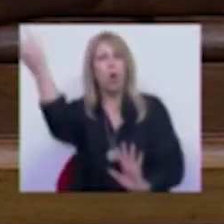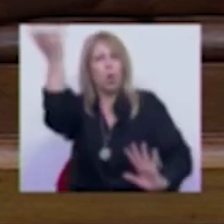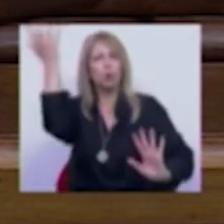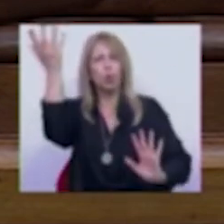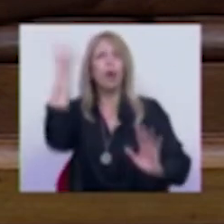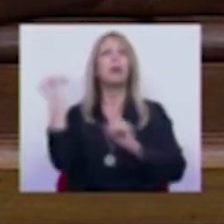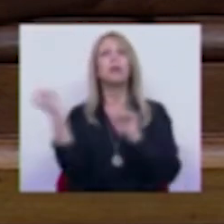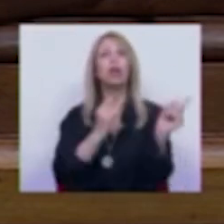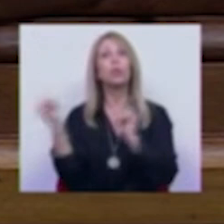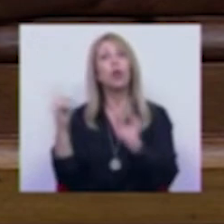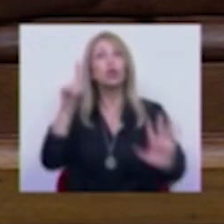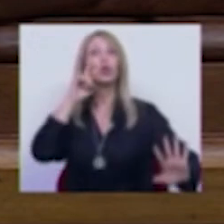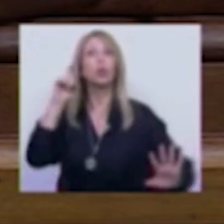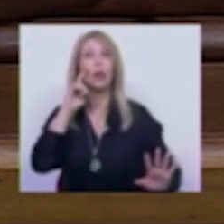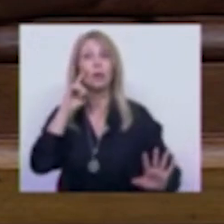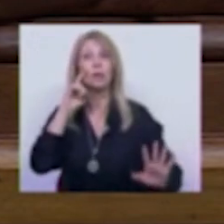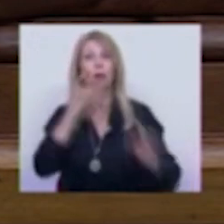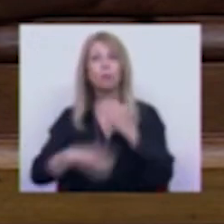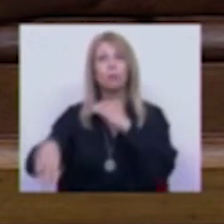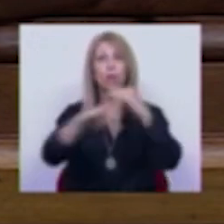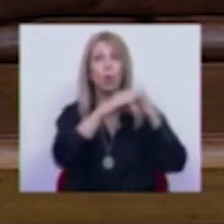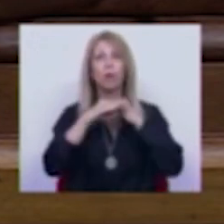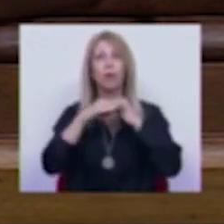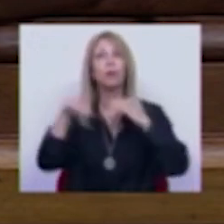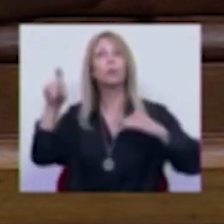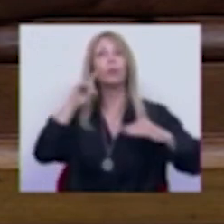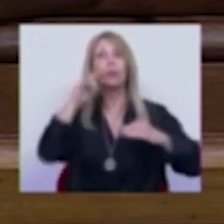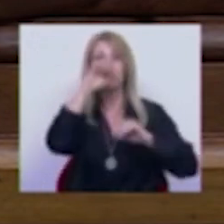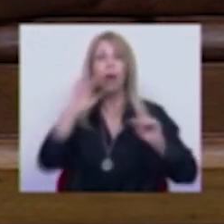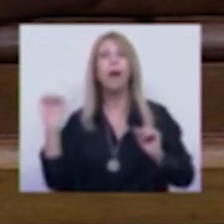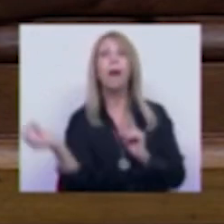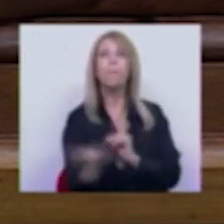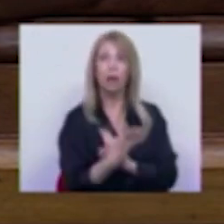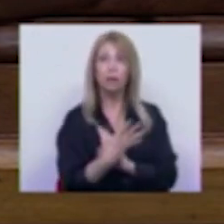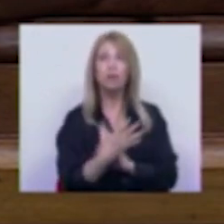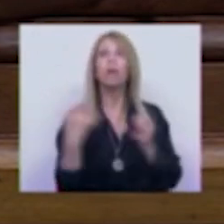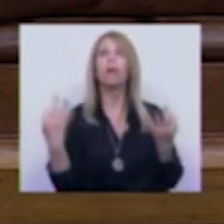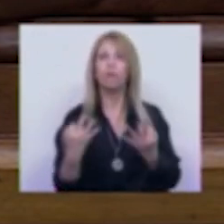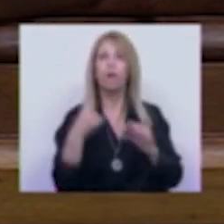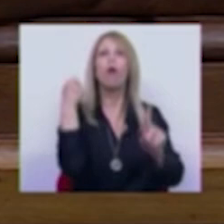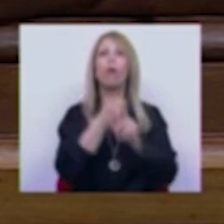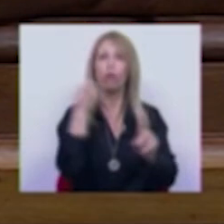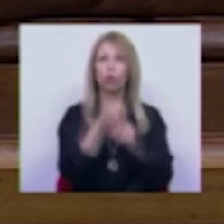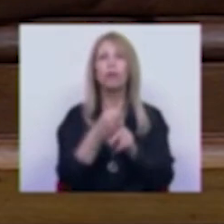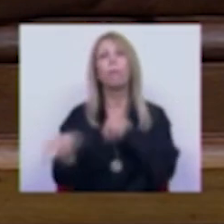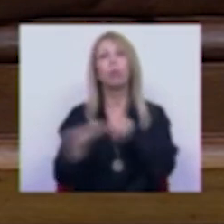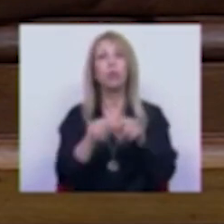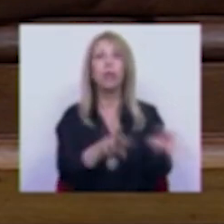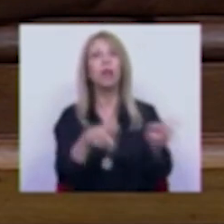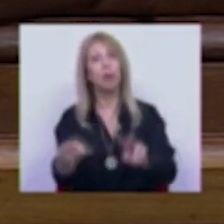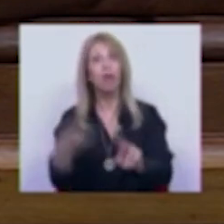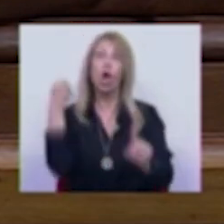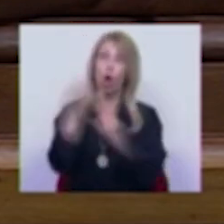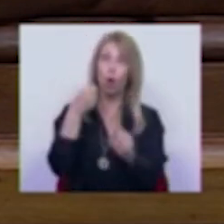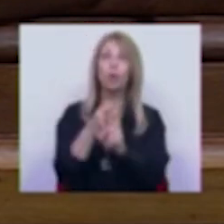aos transportes, à segurança, pela igualdade, pela proteção do ambiente, é a luta pela política alternativa, é a luta por